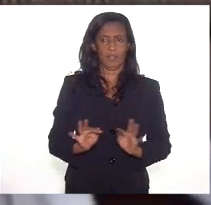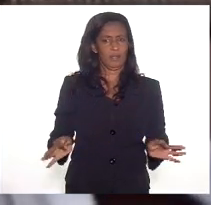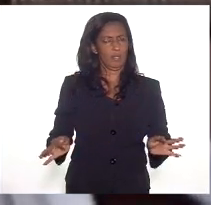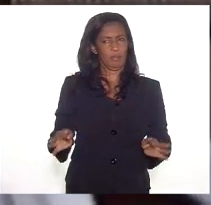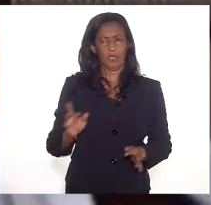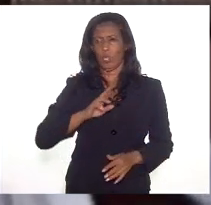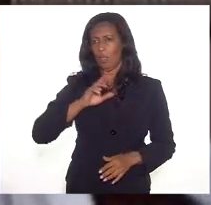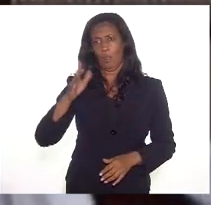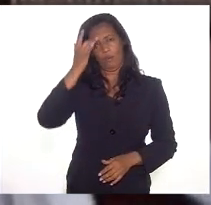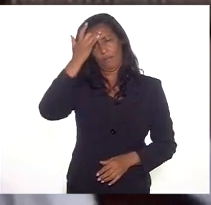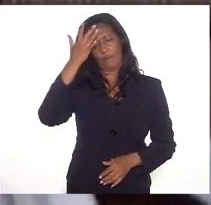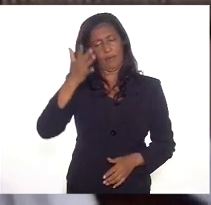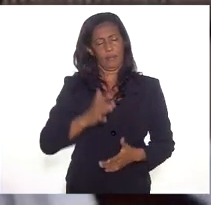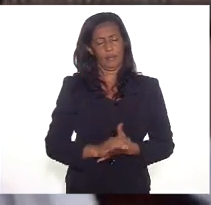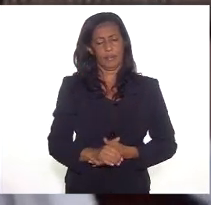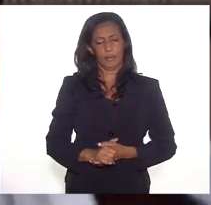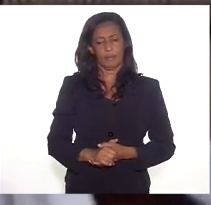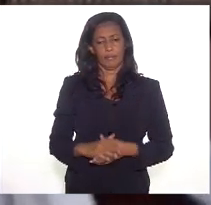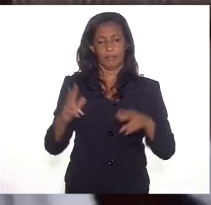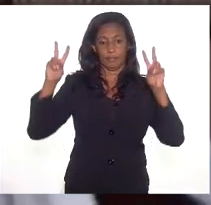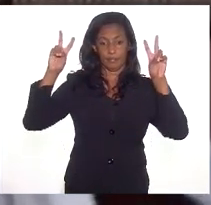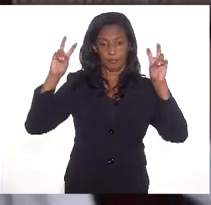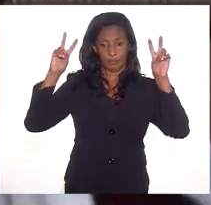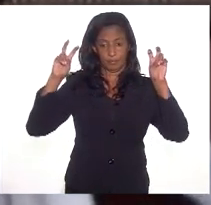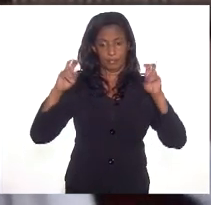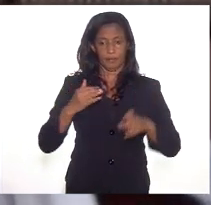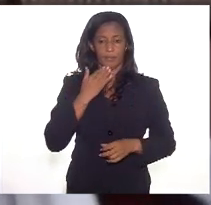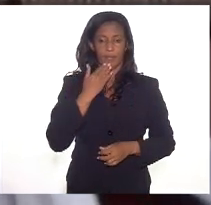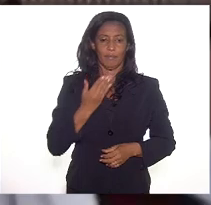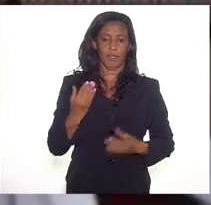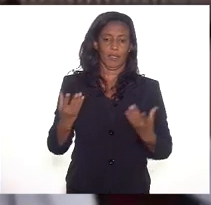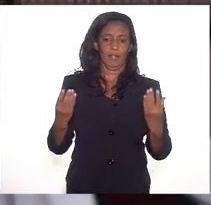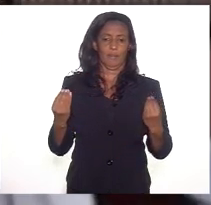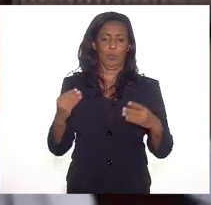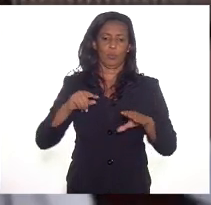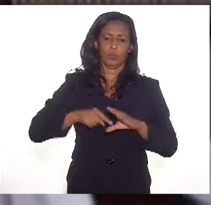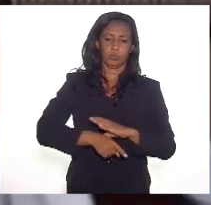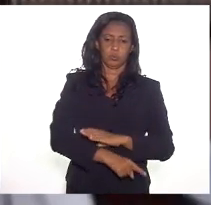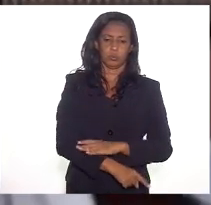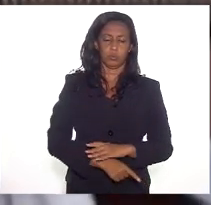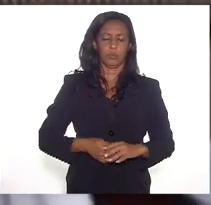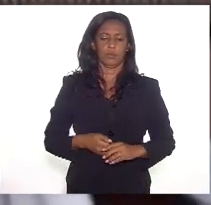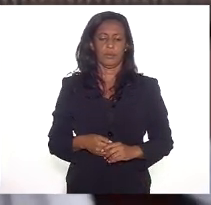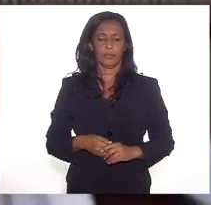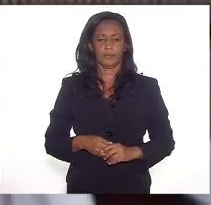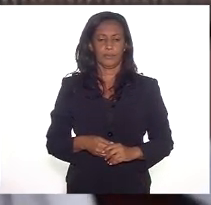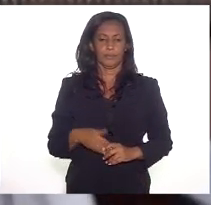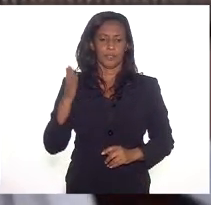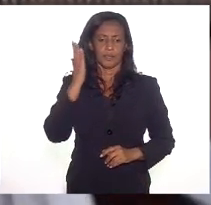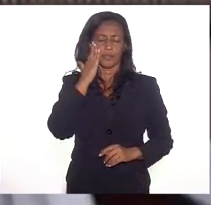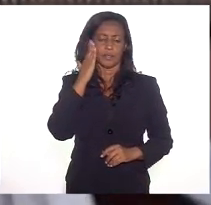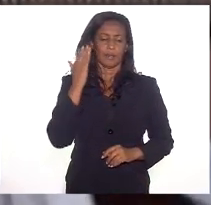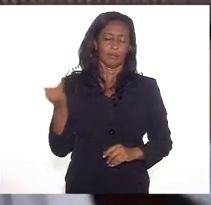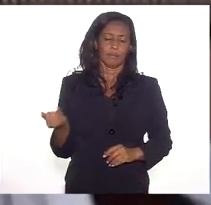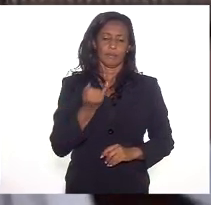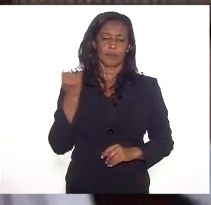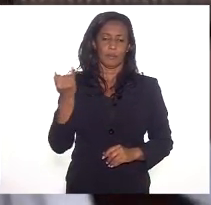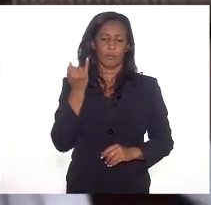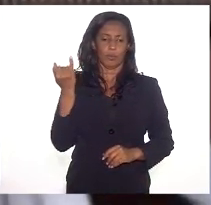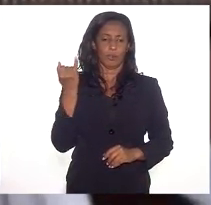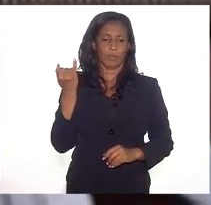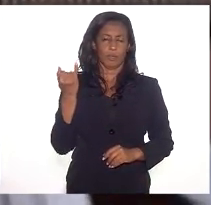é fácil, é um tema que demanda muito aprofundamento. A gente sabe da importância da